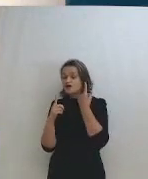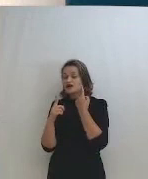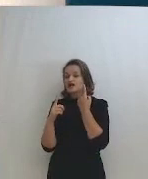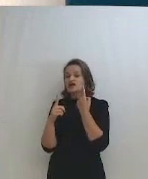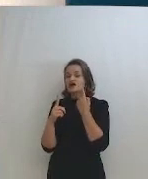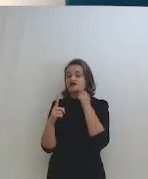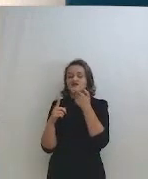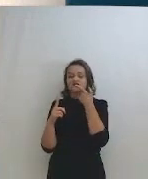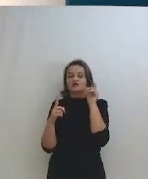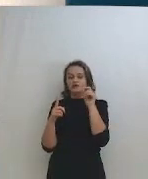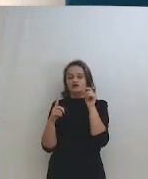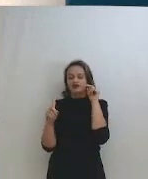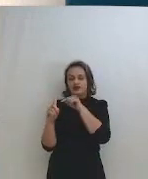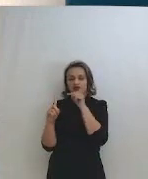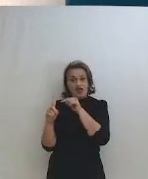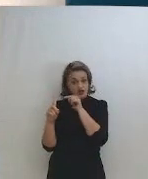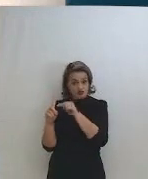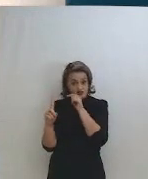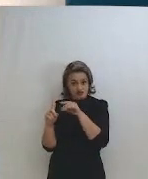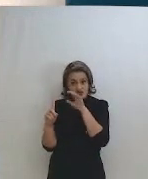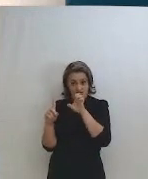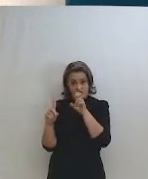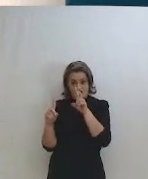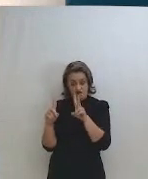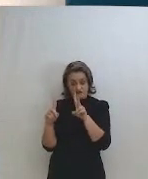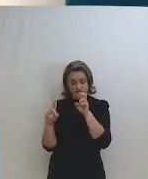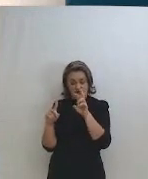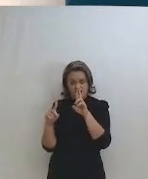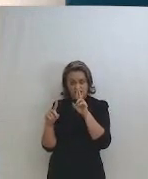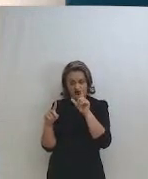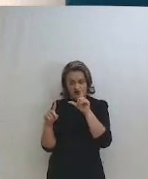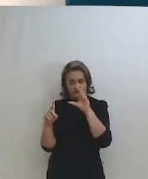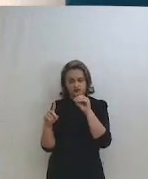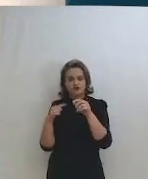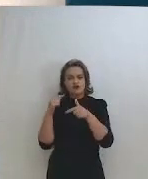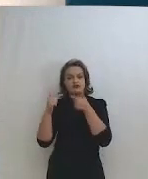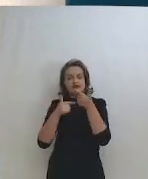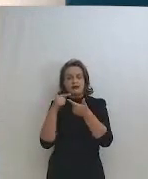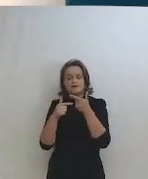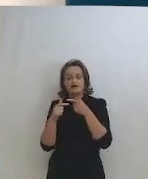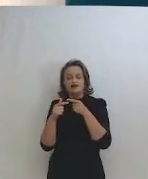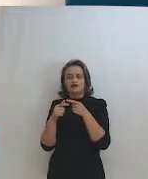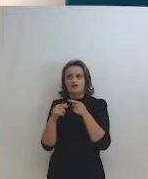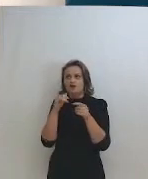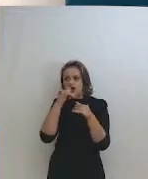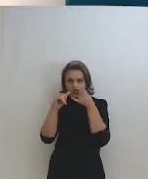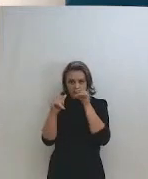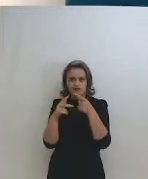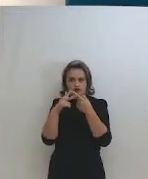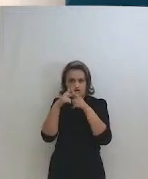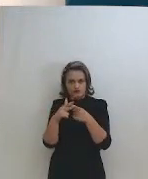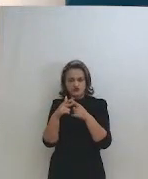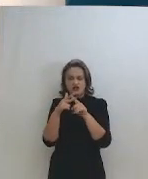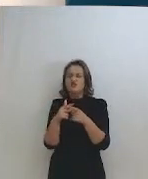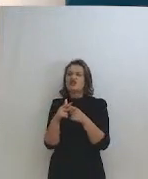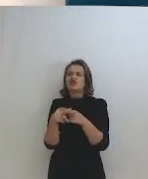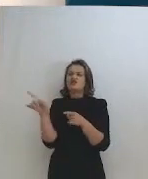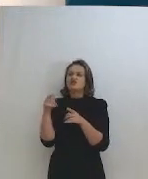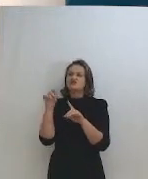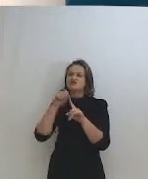Everaldo Fonseca Correia, ora recorrente, presta serviços como eletricista de nossa empresa desde a data de janeiro de